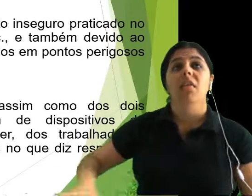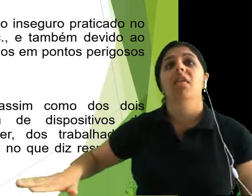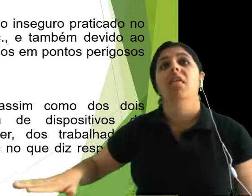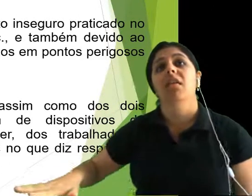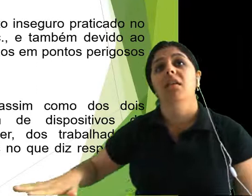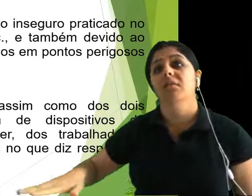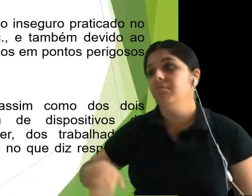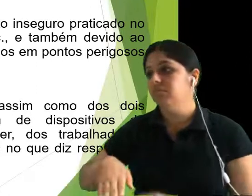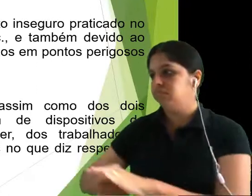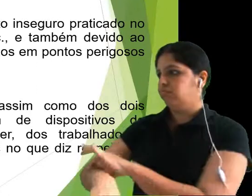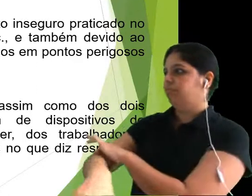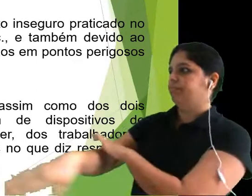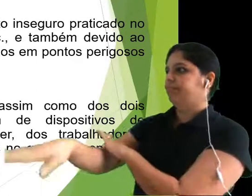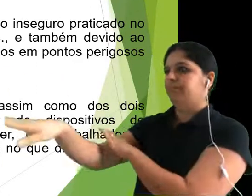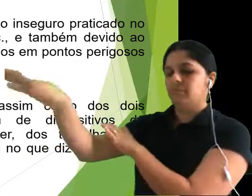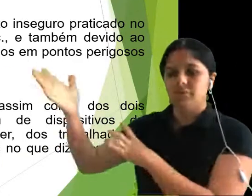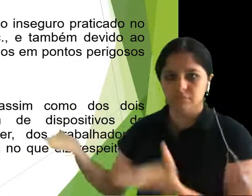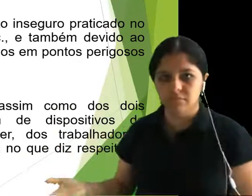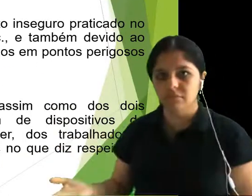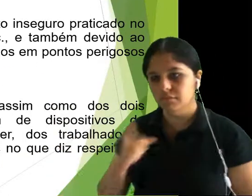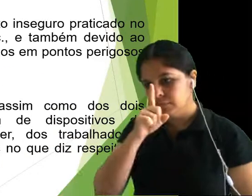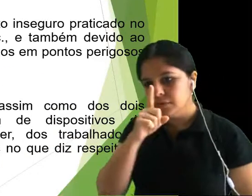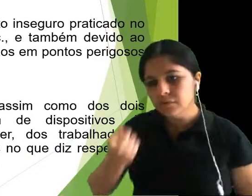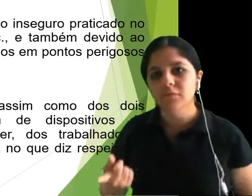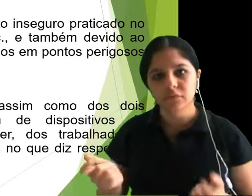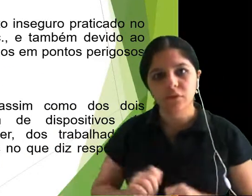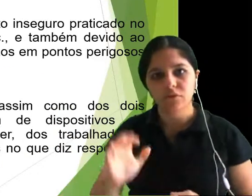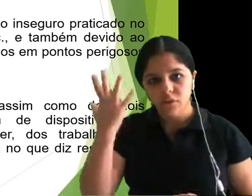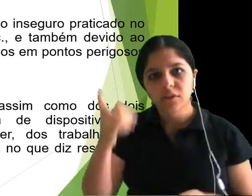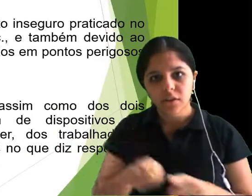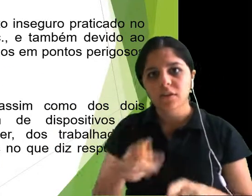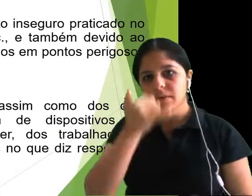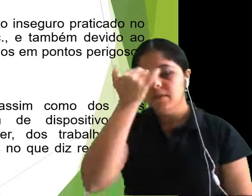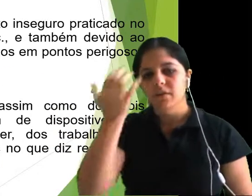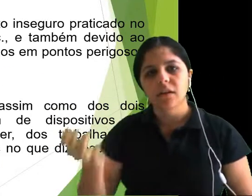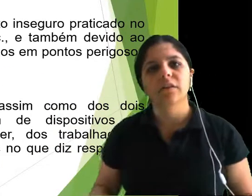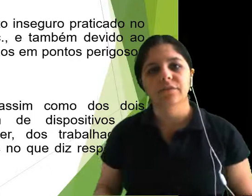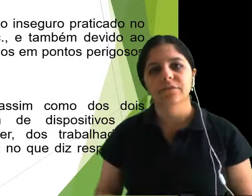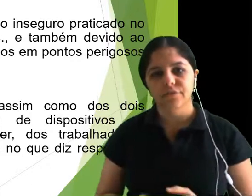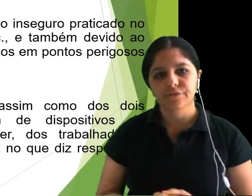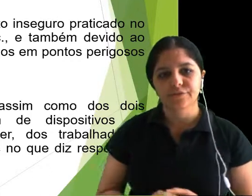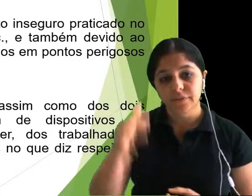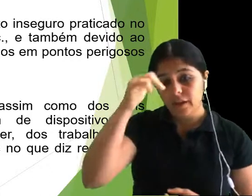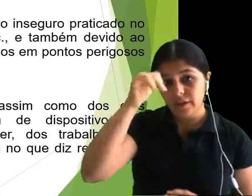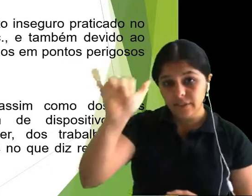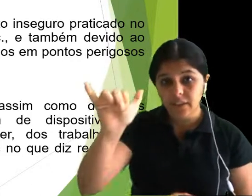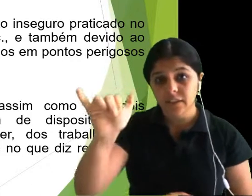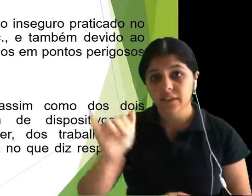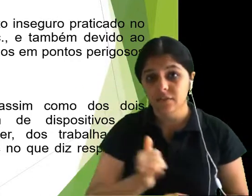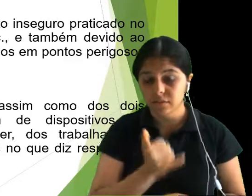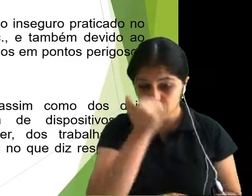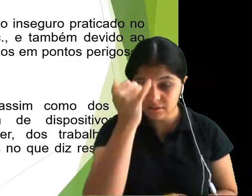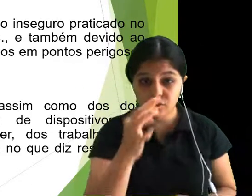braço em pontos perigosos de equipamentos. Aí pode ocasionar esses tipos de acidentes. A prevenção desse acidente